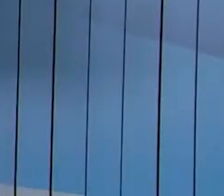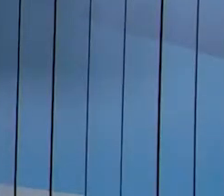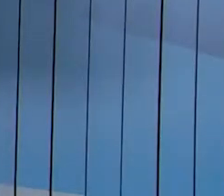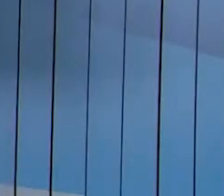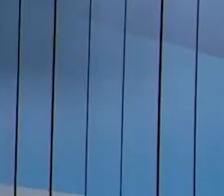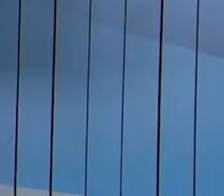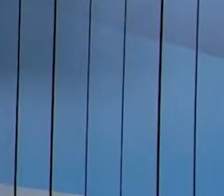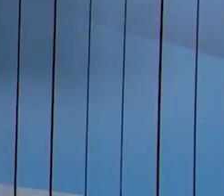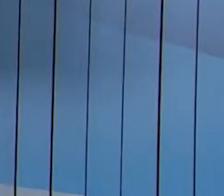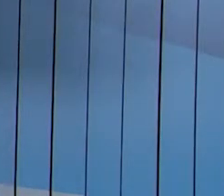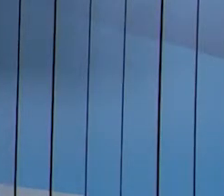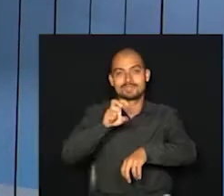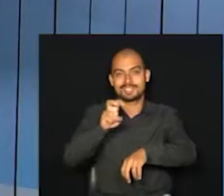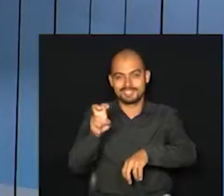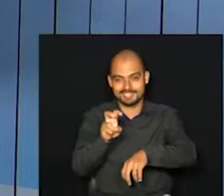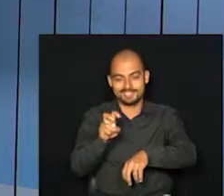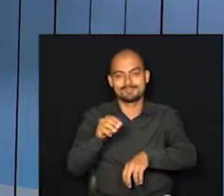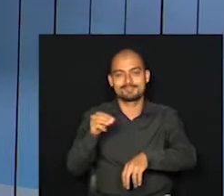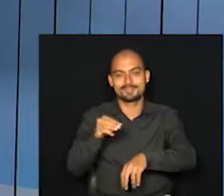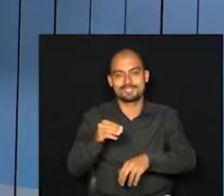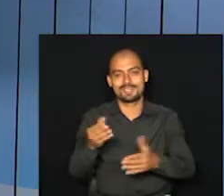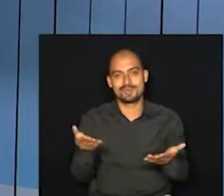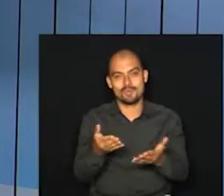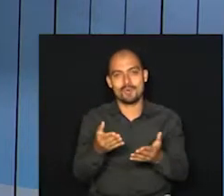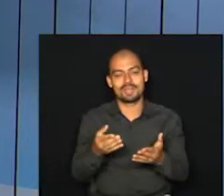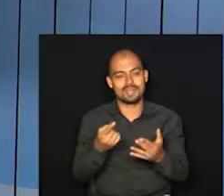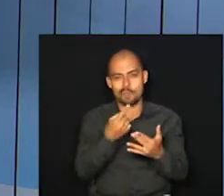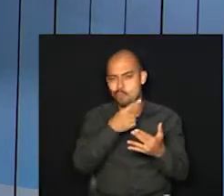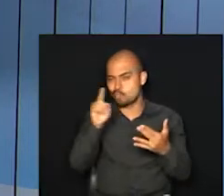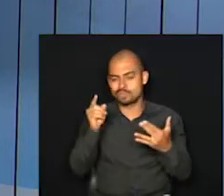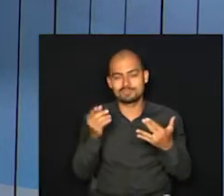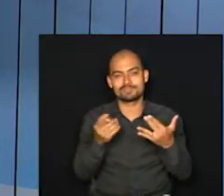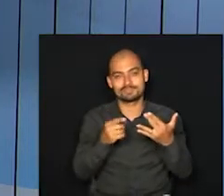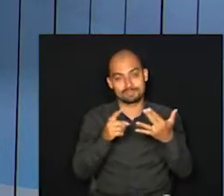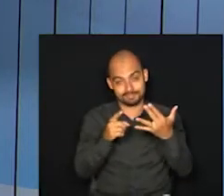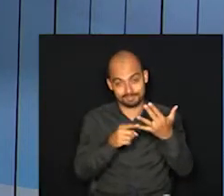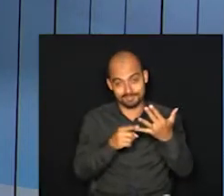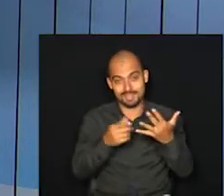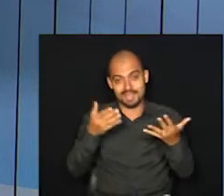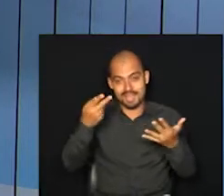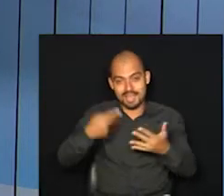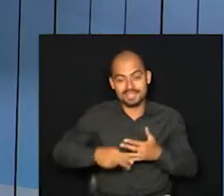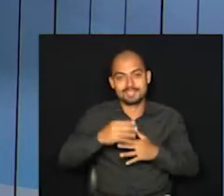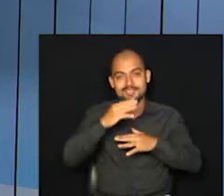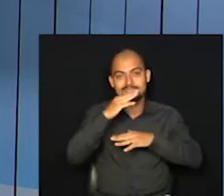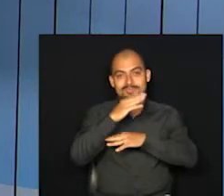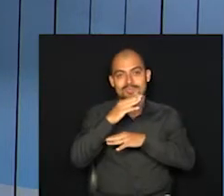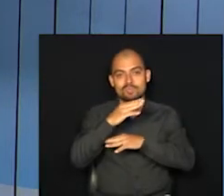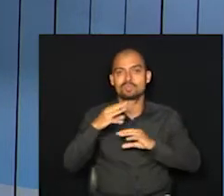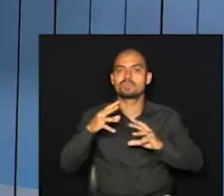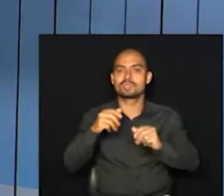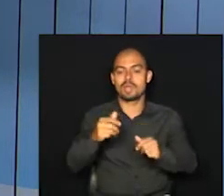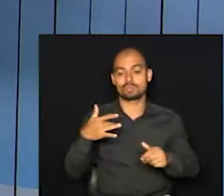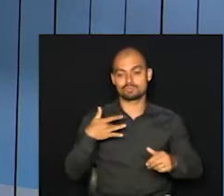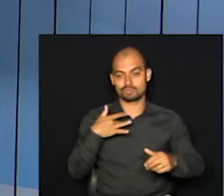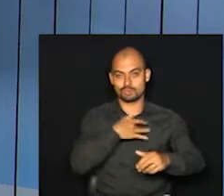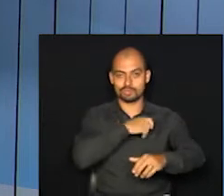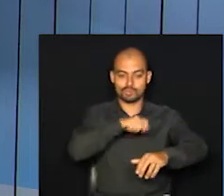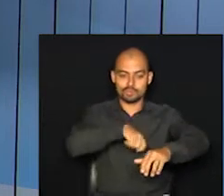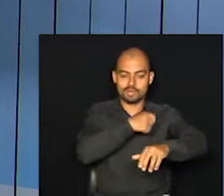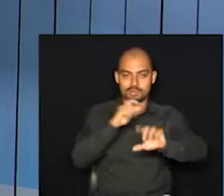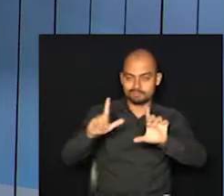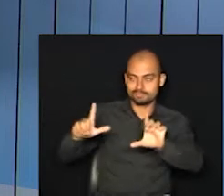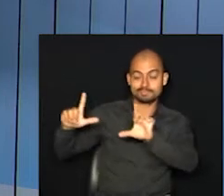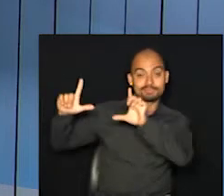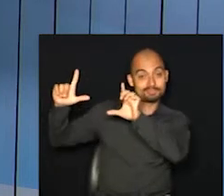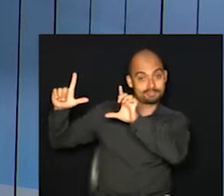Uma hora e 55 minutos, último bloco aqui do Câmara Total. Olha só, já está aqui na minha tela Saúde na Colher.